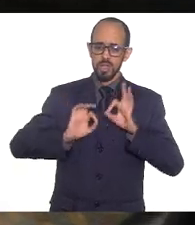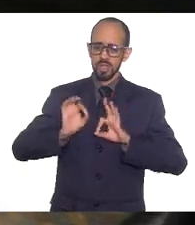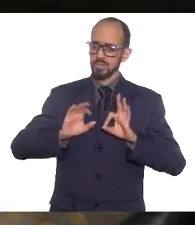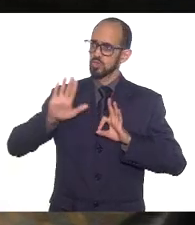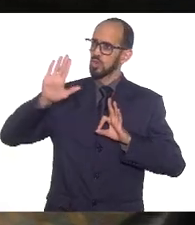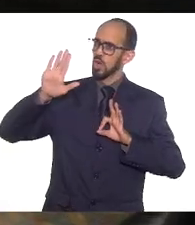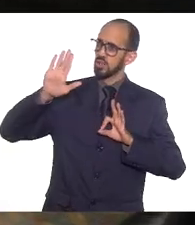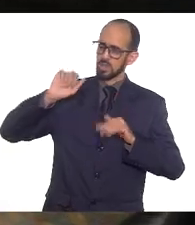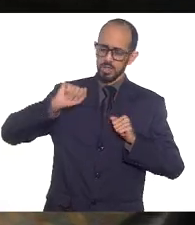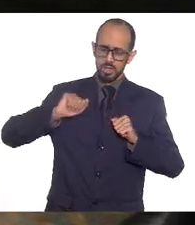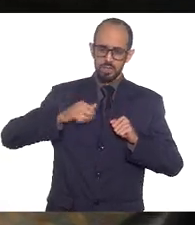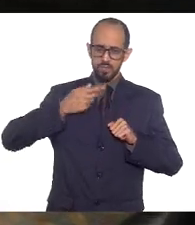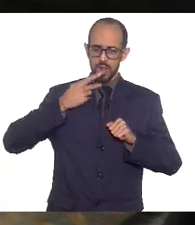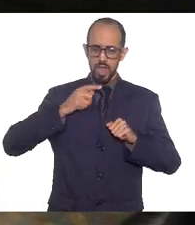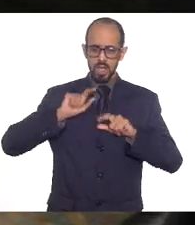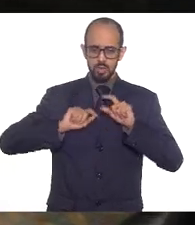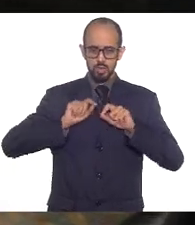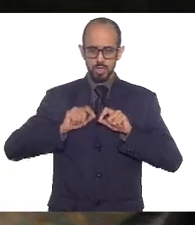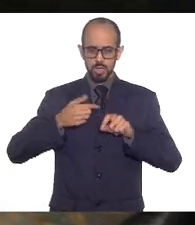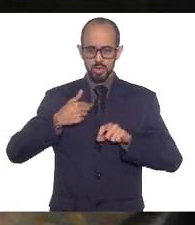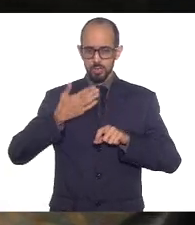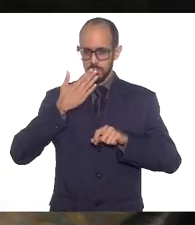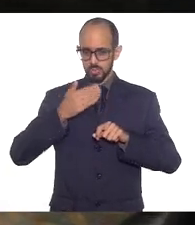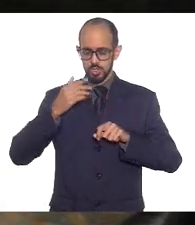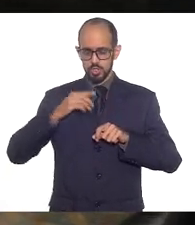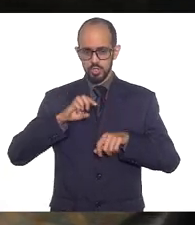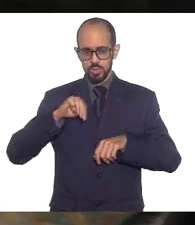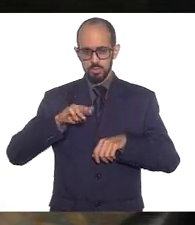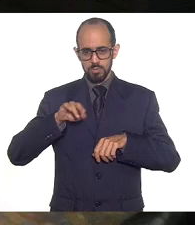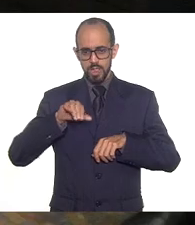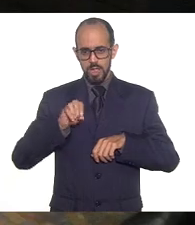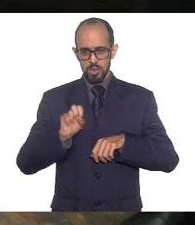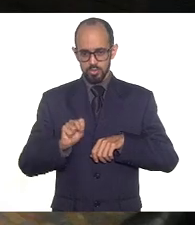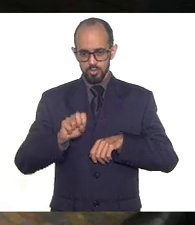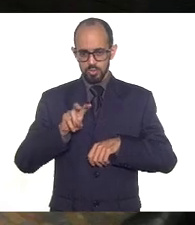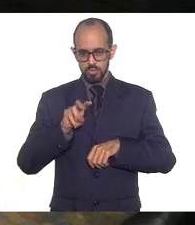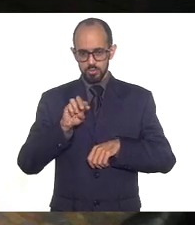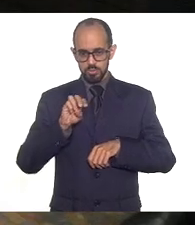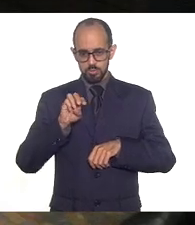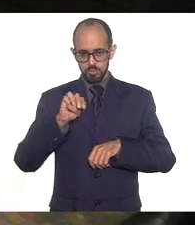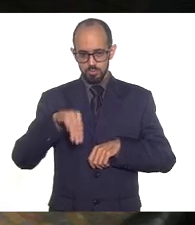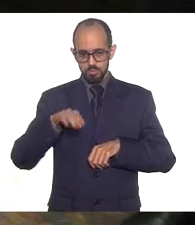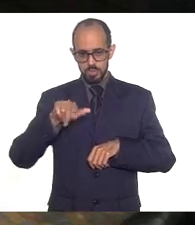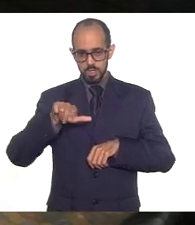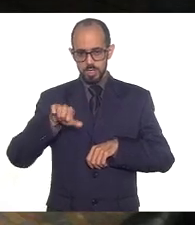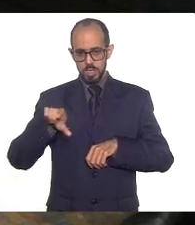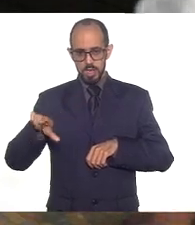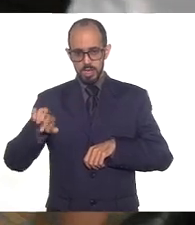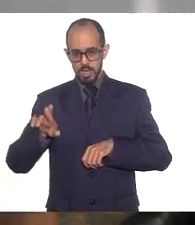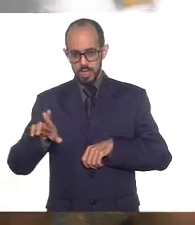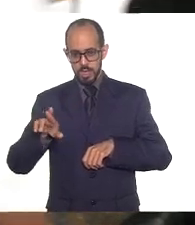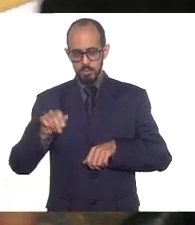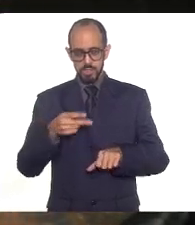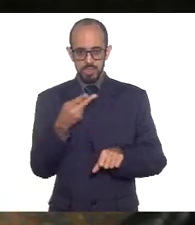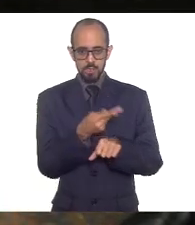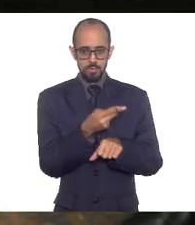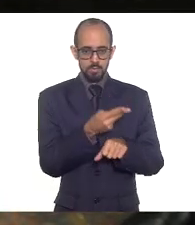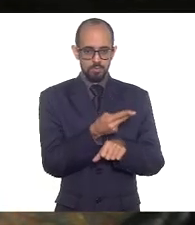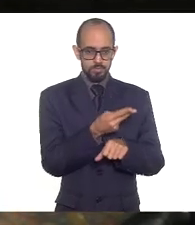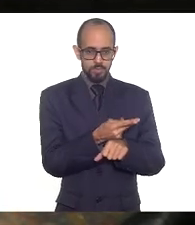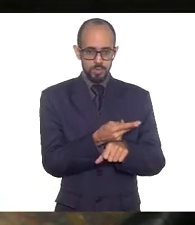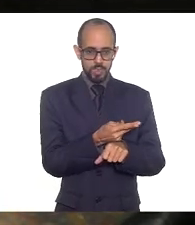ordem primeiro dizer que eu fiz um pedido o Deputado Marcus Miller para ser co-autora da medalha